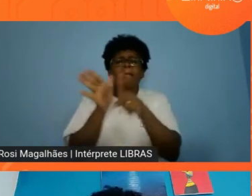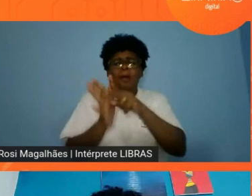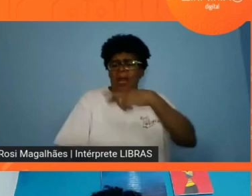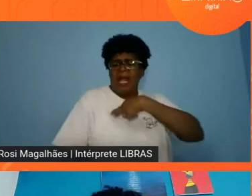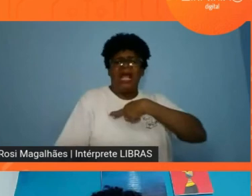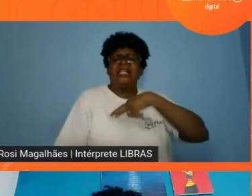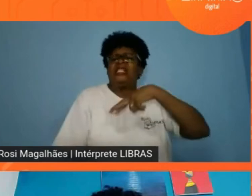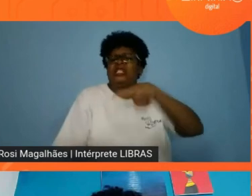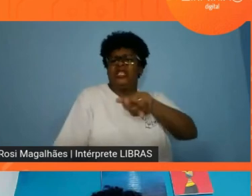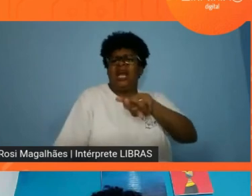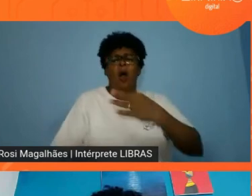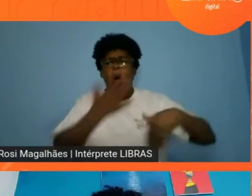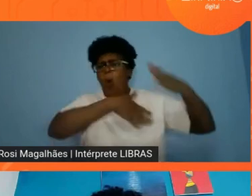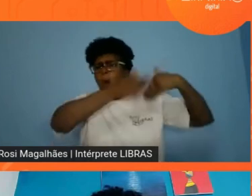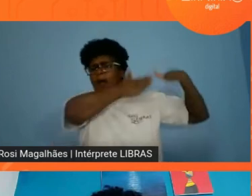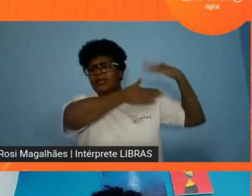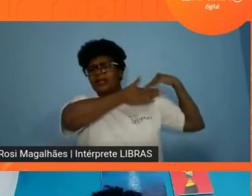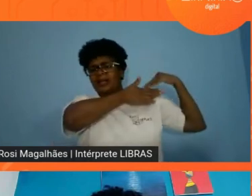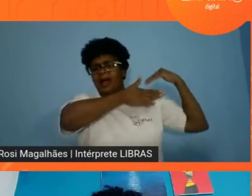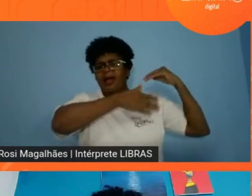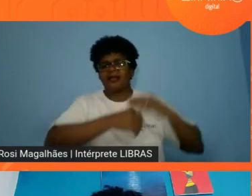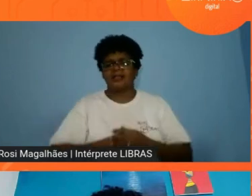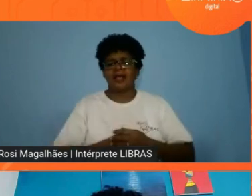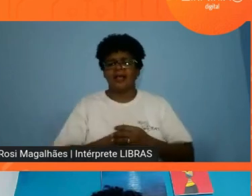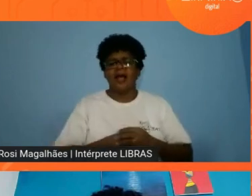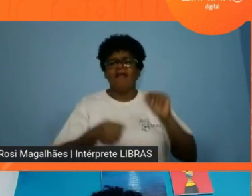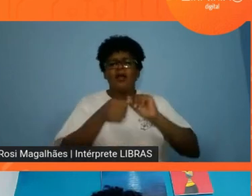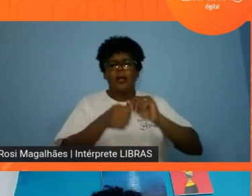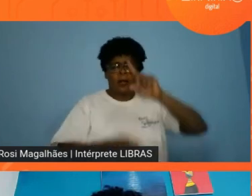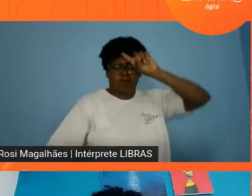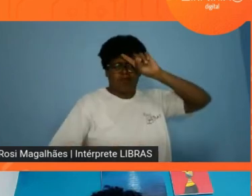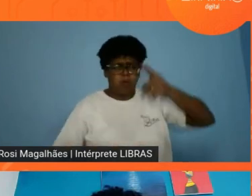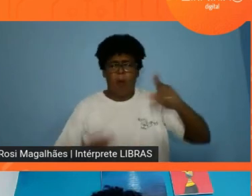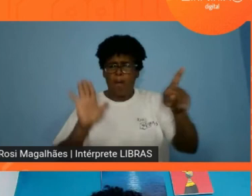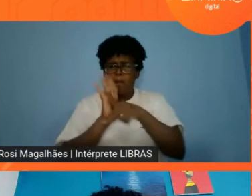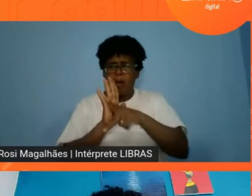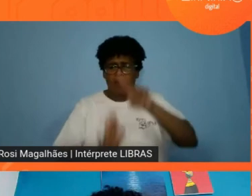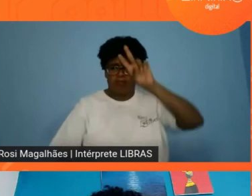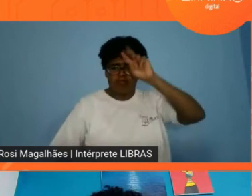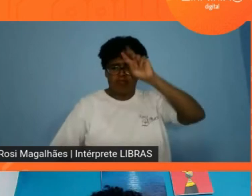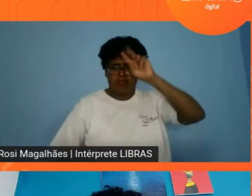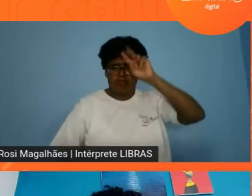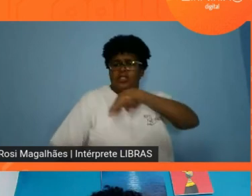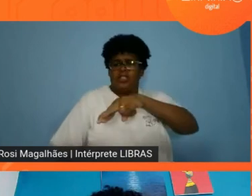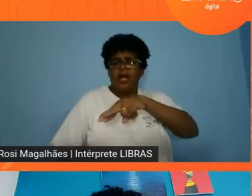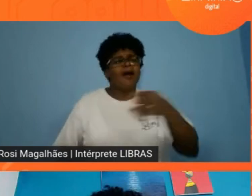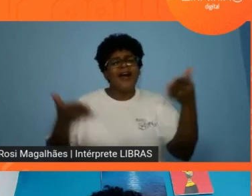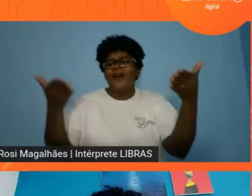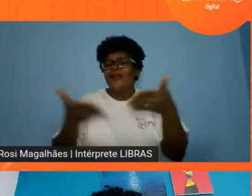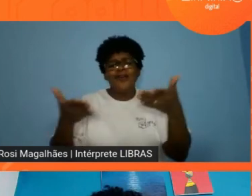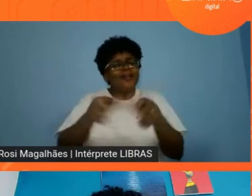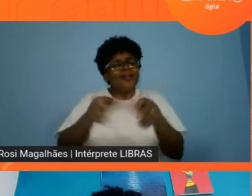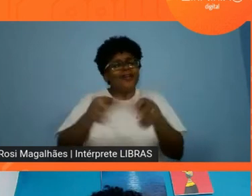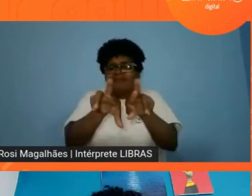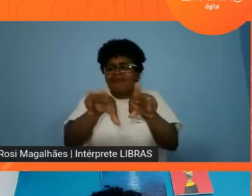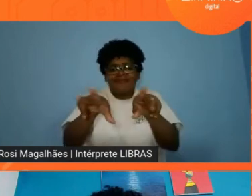anos atrás, eles vieram impor uma religião para esse povo, e a gente vê hoje as mazelas disso,